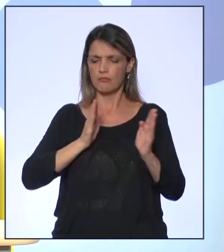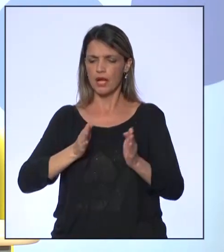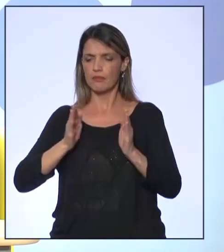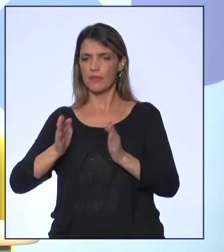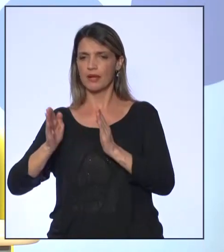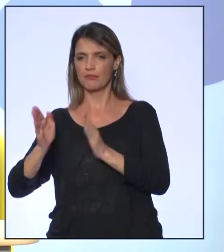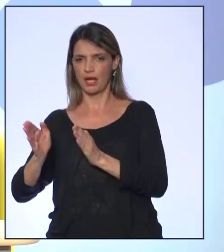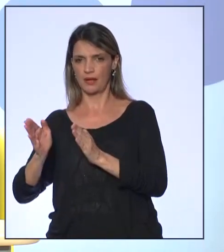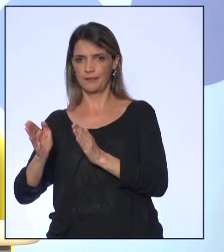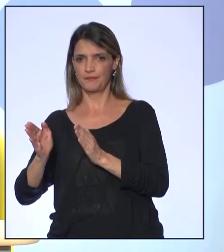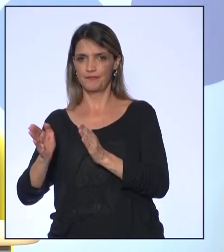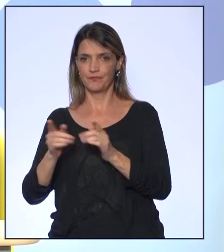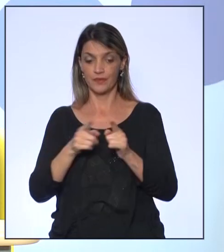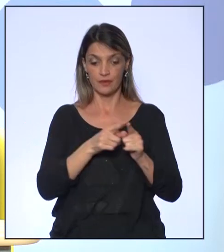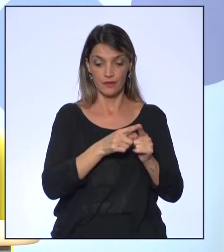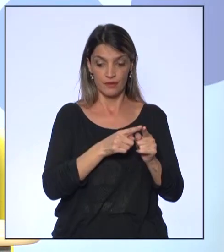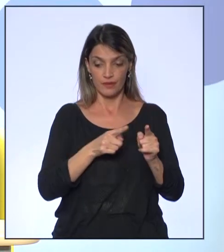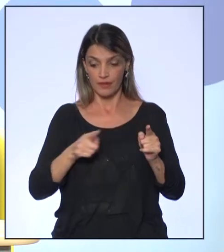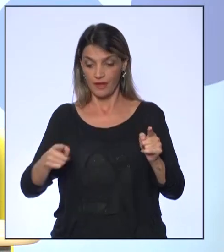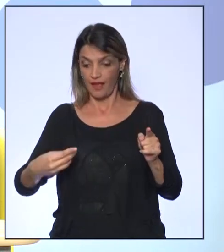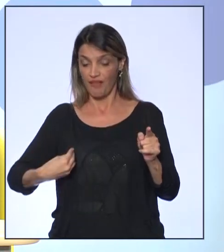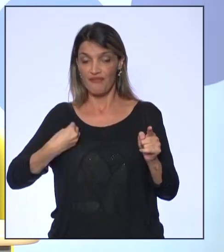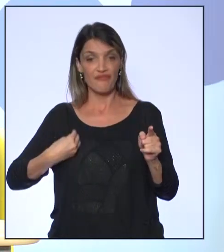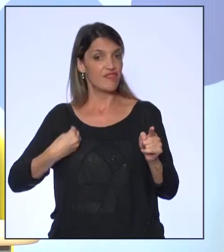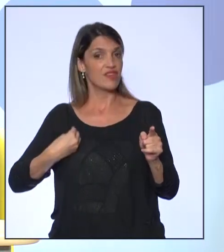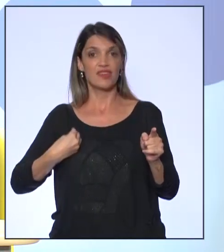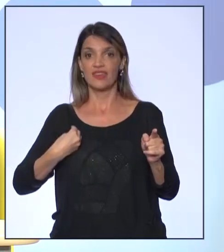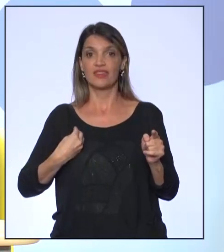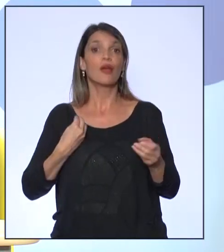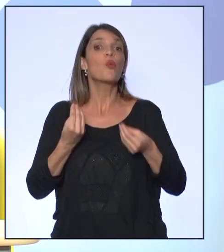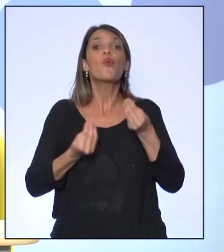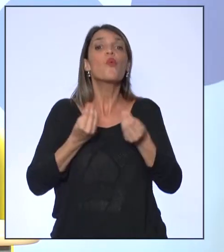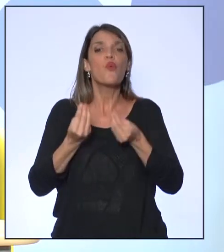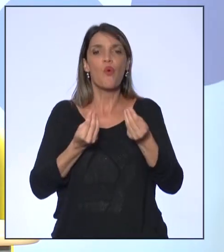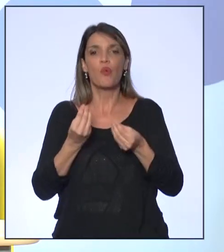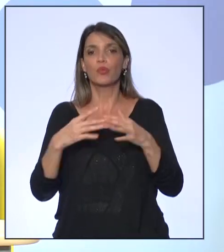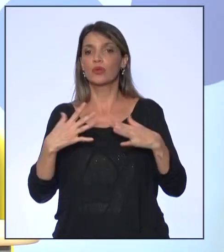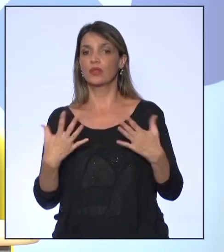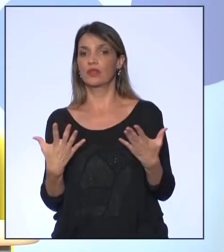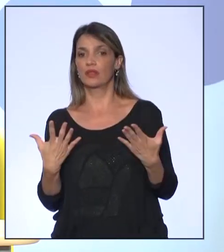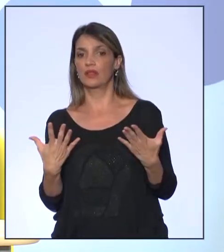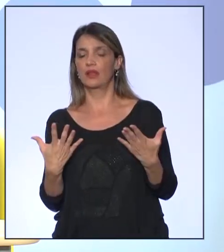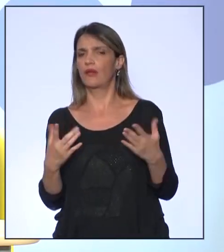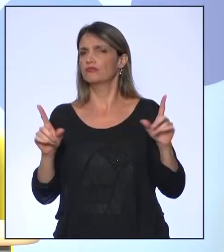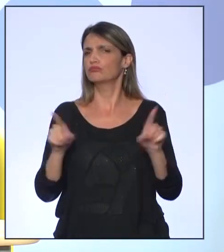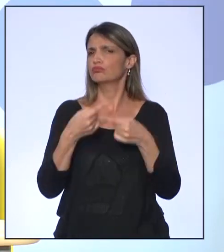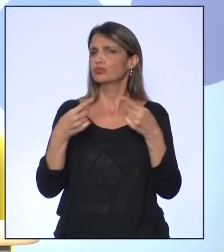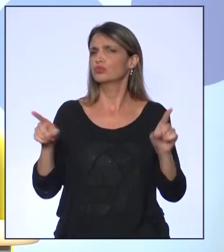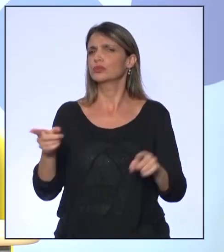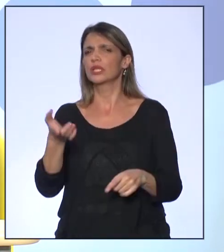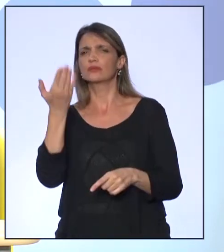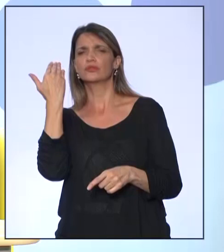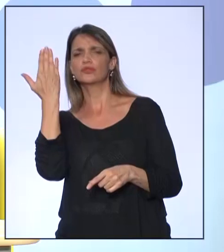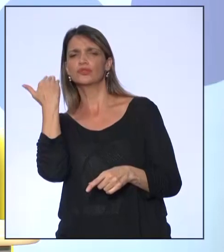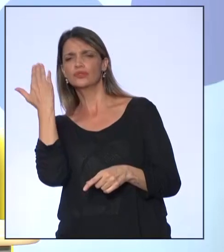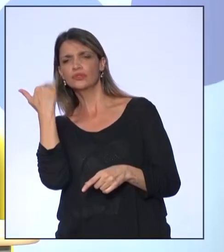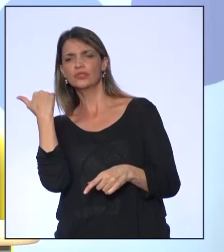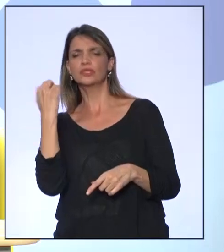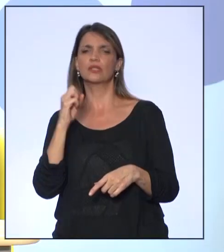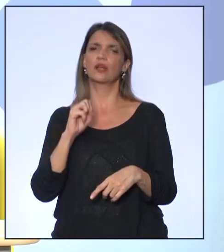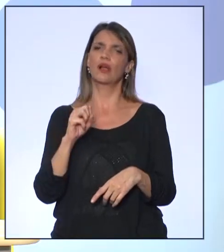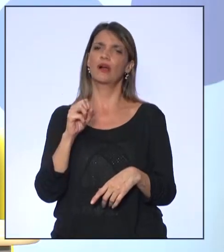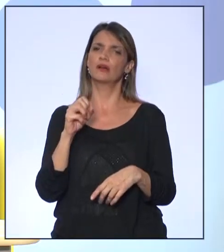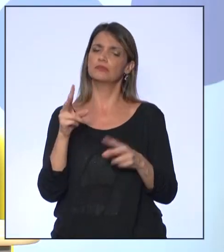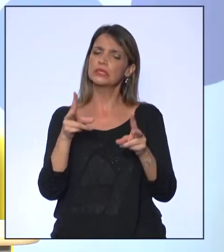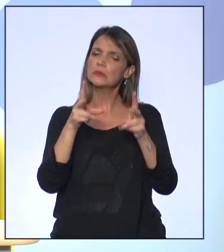coloca traços do cotidiano das pessoas. Então, é por isso que quando nós pegamos uma música antiga ou